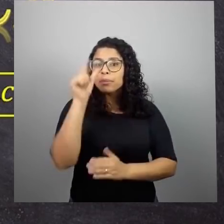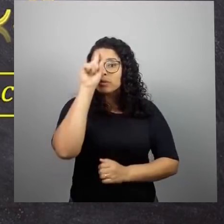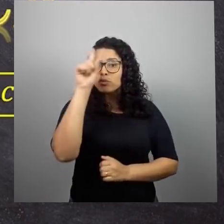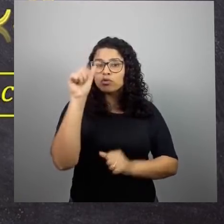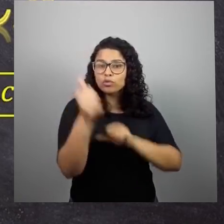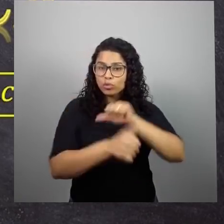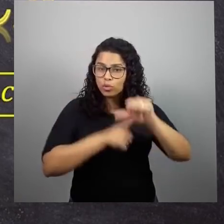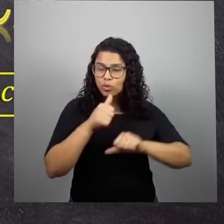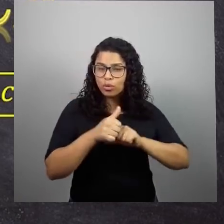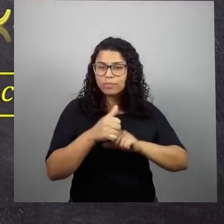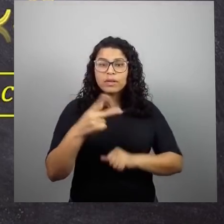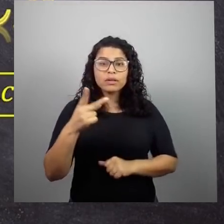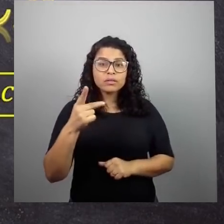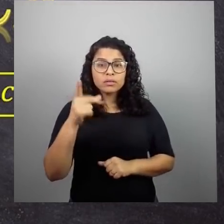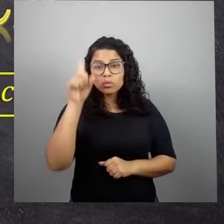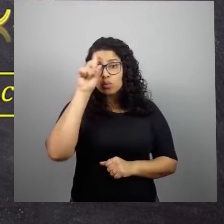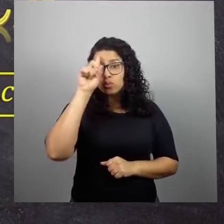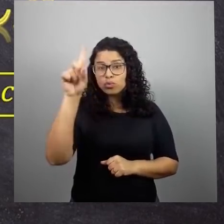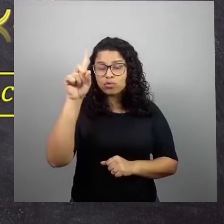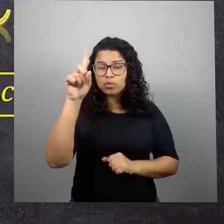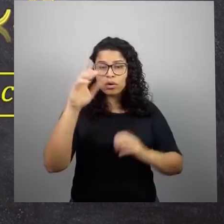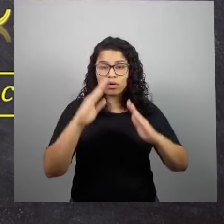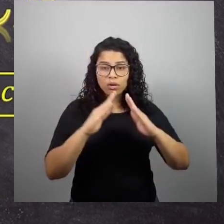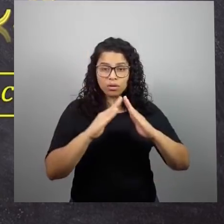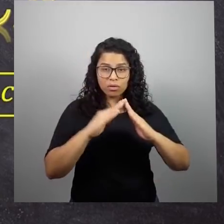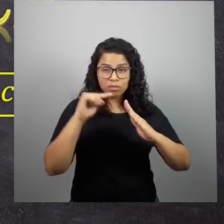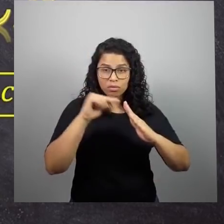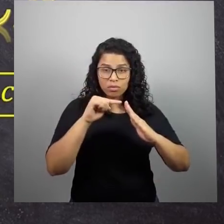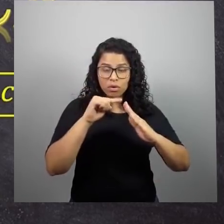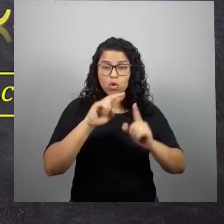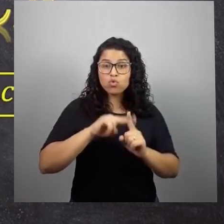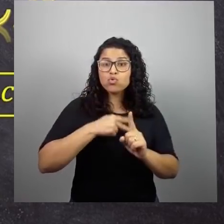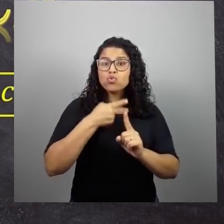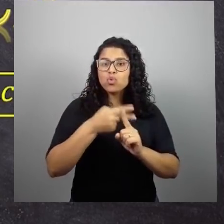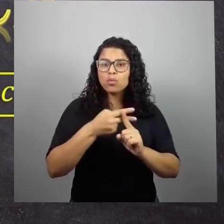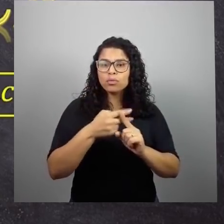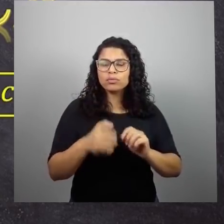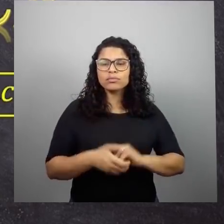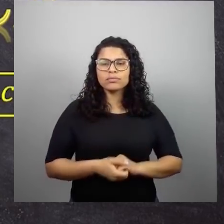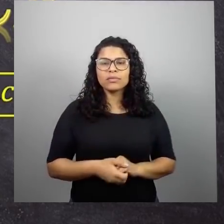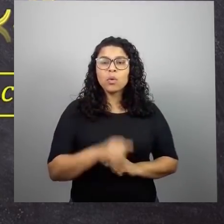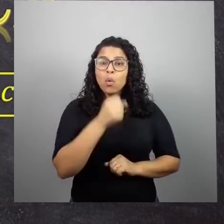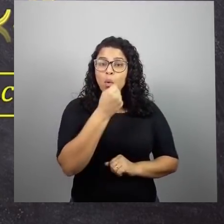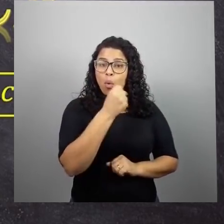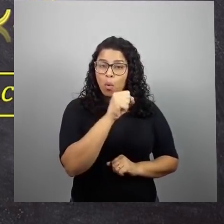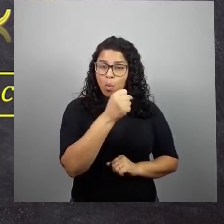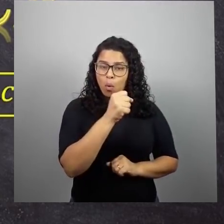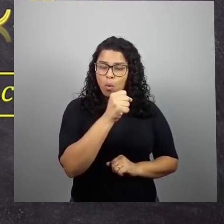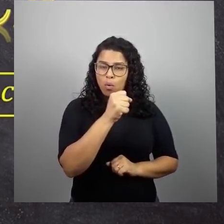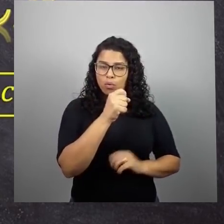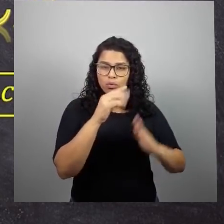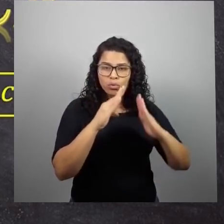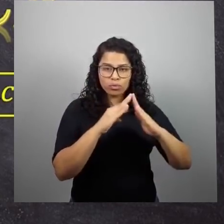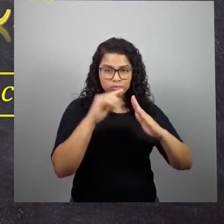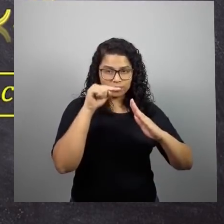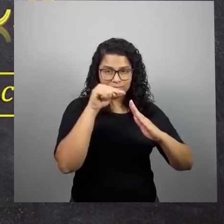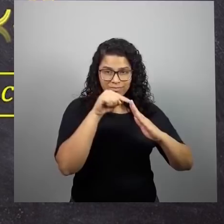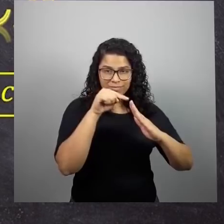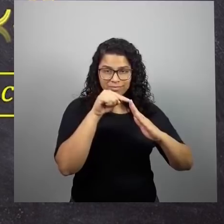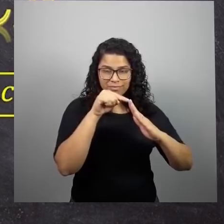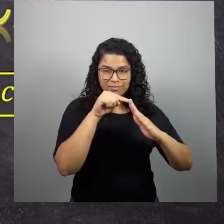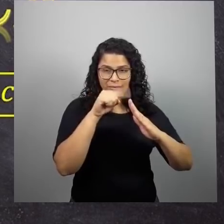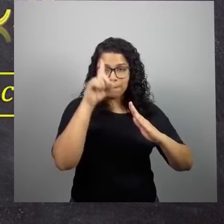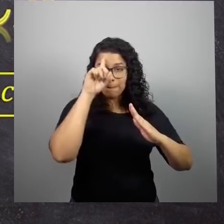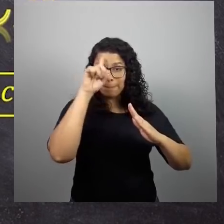dia seguinte trocou o dobro dessas telhas. Então trocou 8 telhas no primeiro